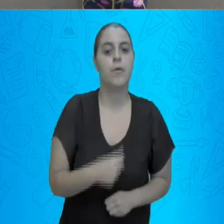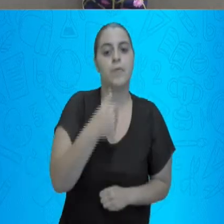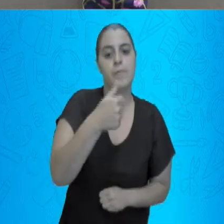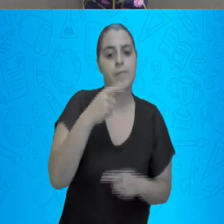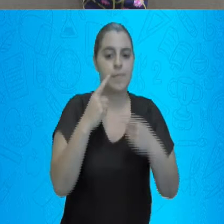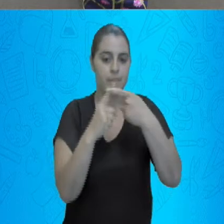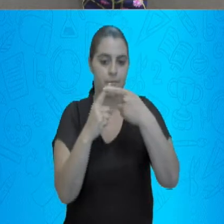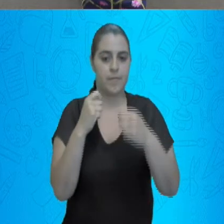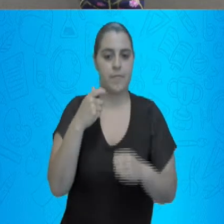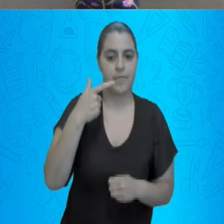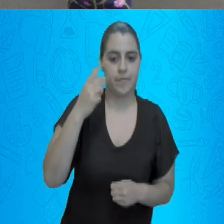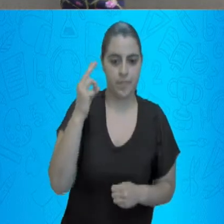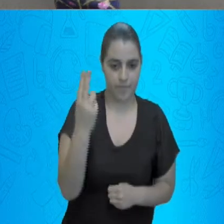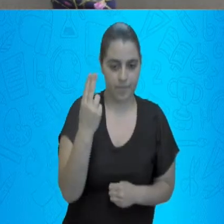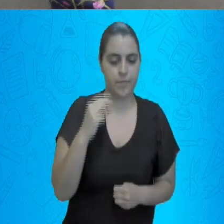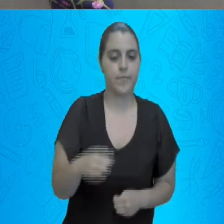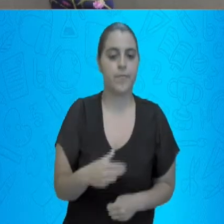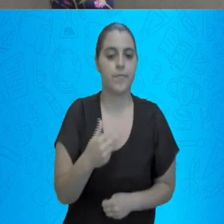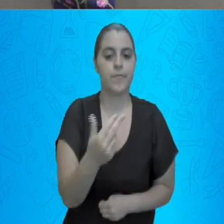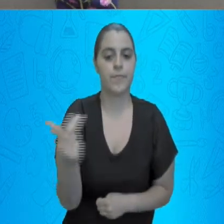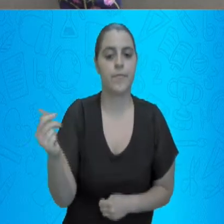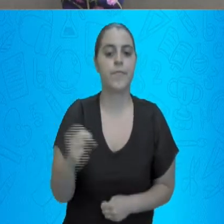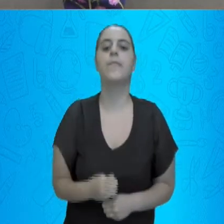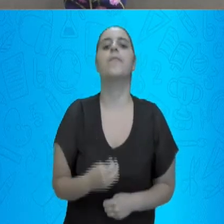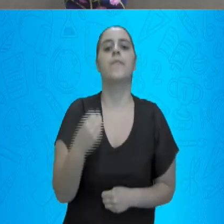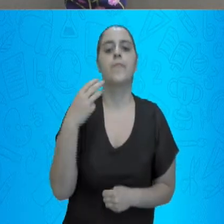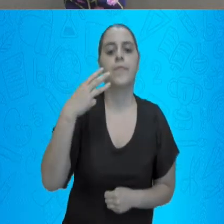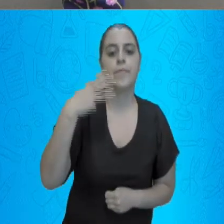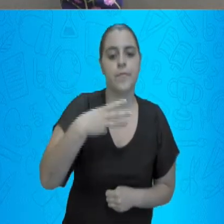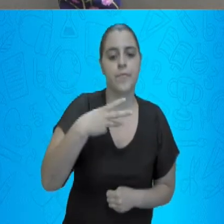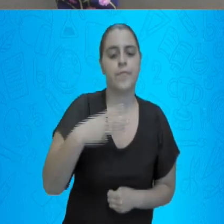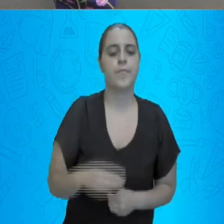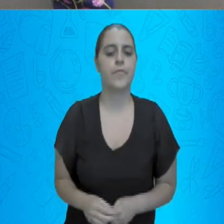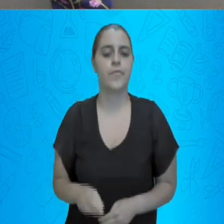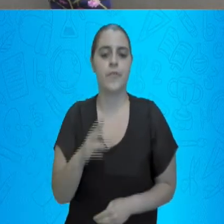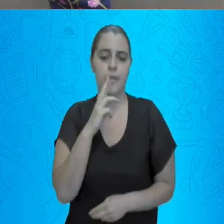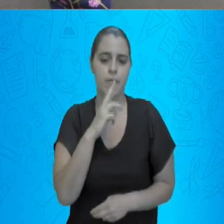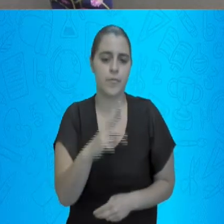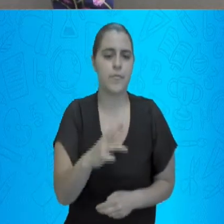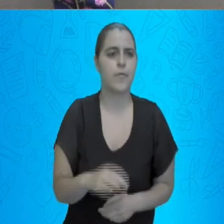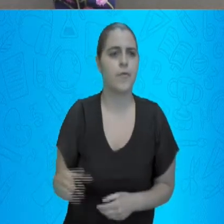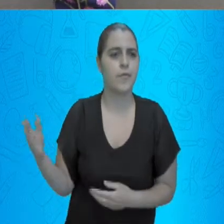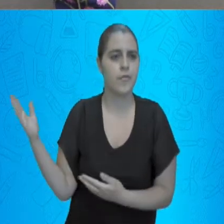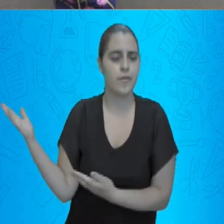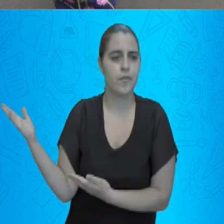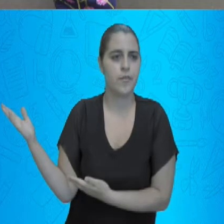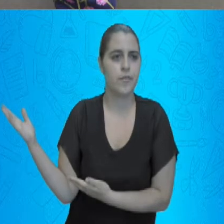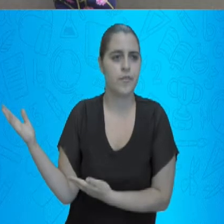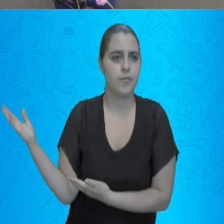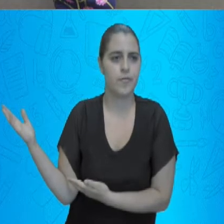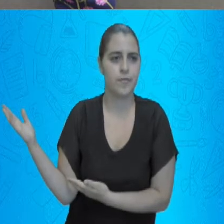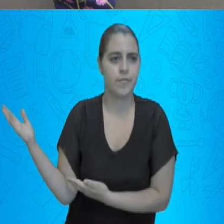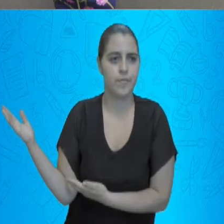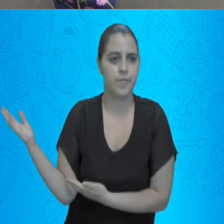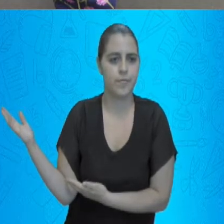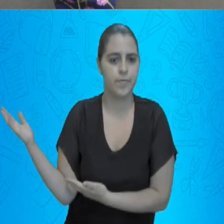2, 3. Então, nós vamos colocar esse resultado aqui na cruzadinha. Que deu